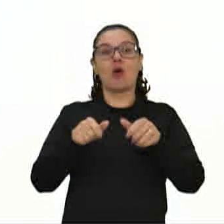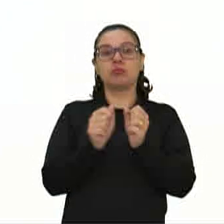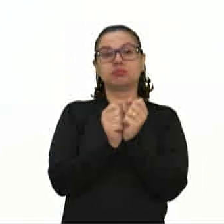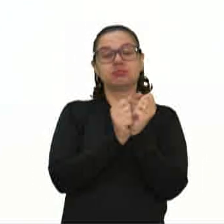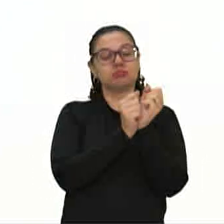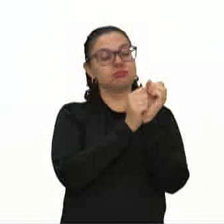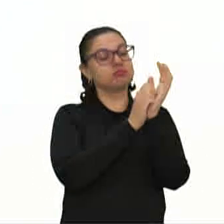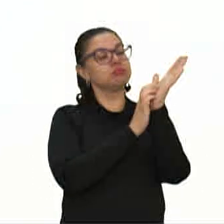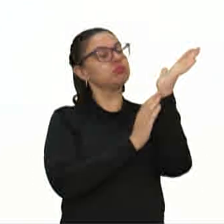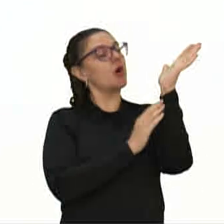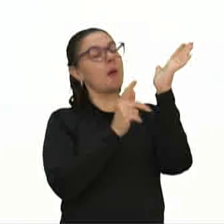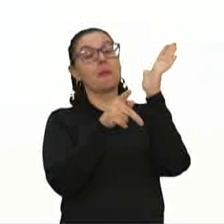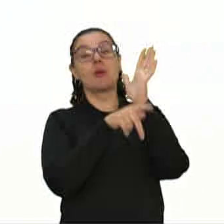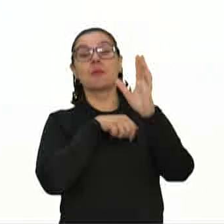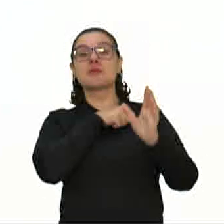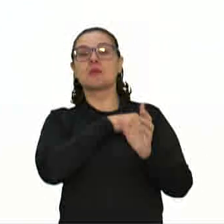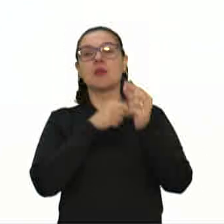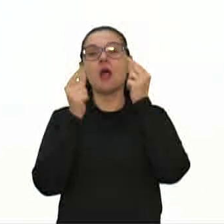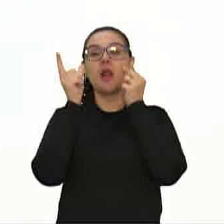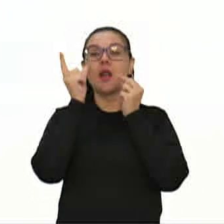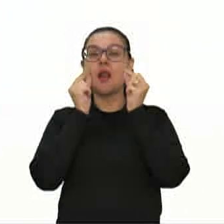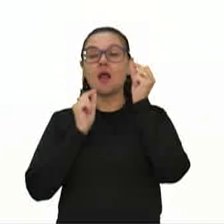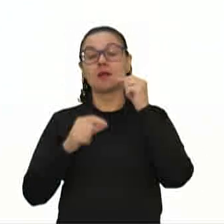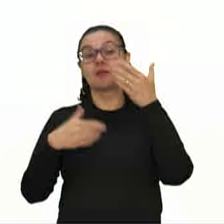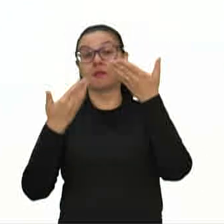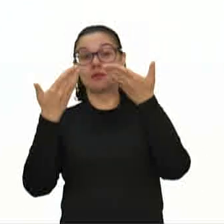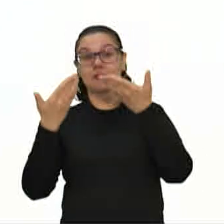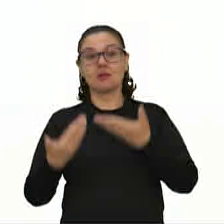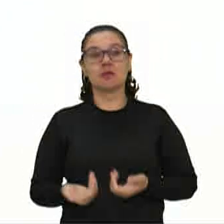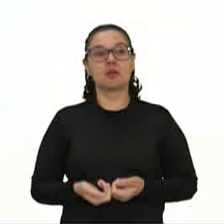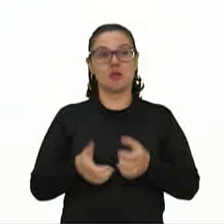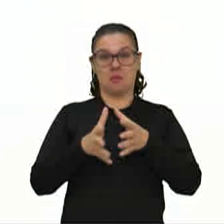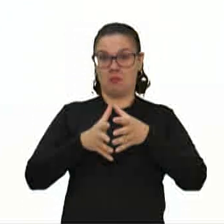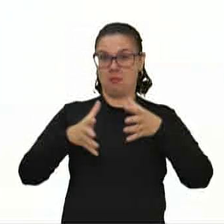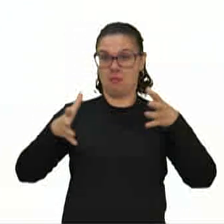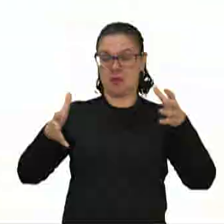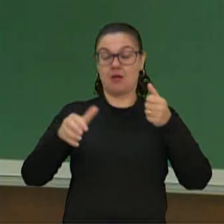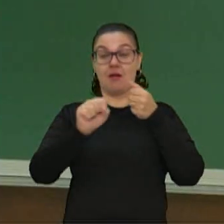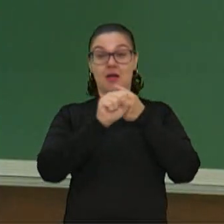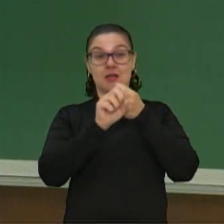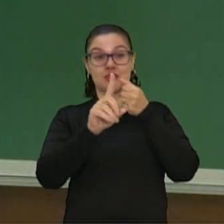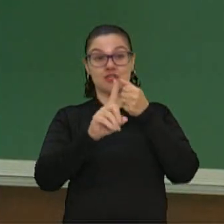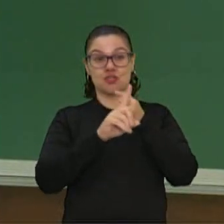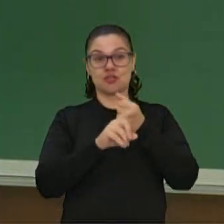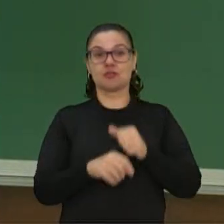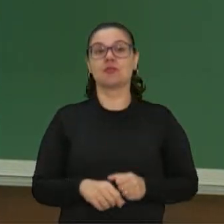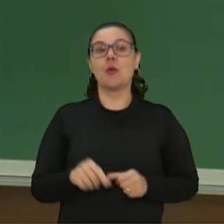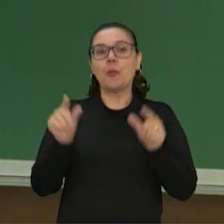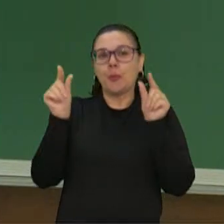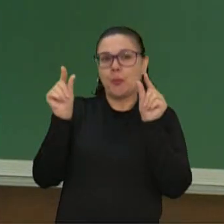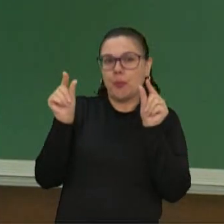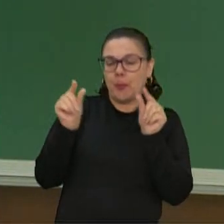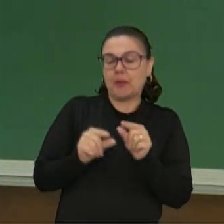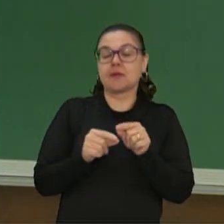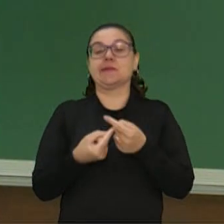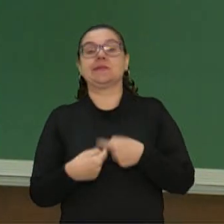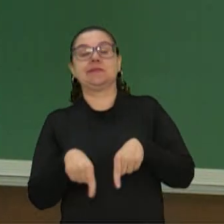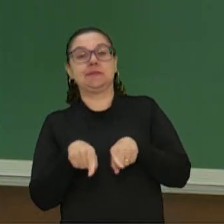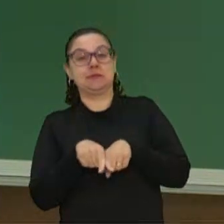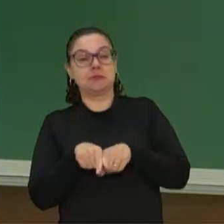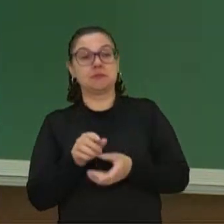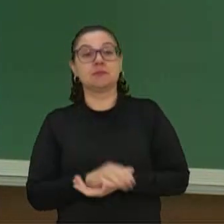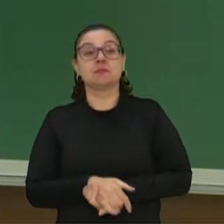de saudade, lágrimas pequeninas. Vejam, imenso, um adjetivo, pequeninas, outro adjetivo,